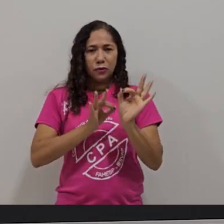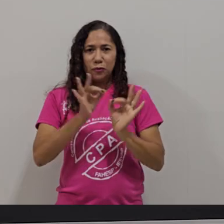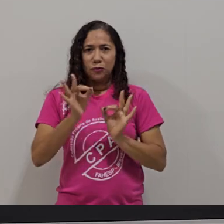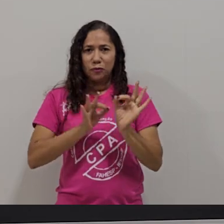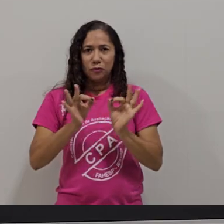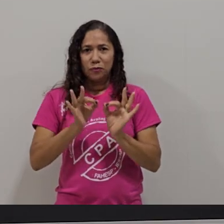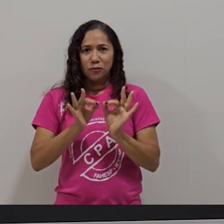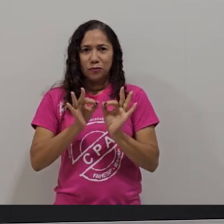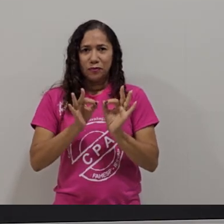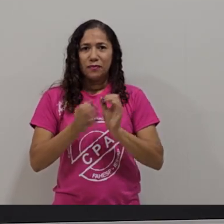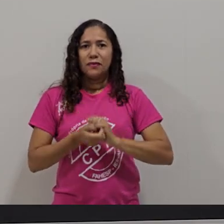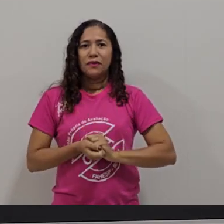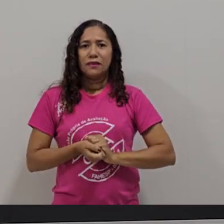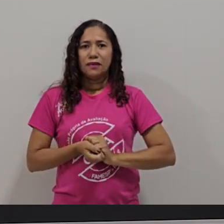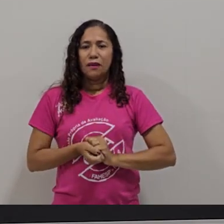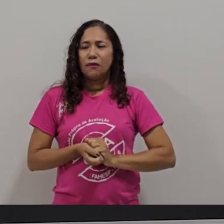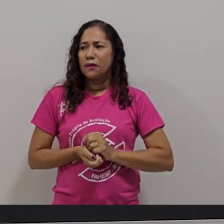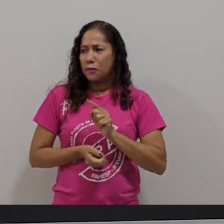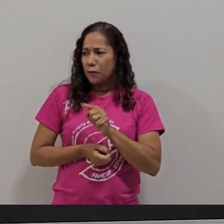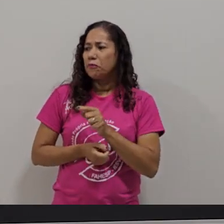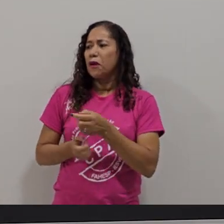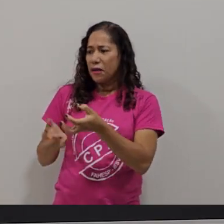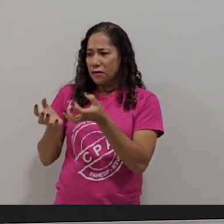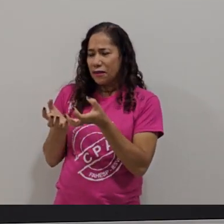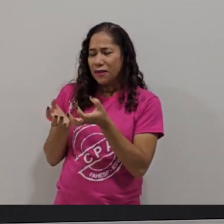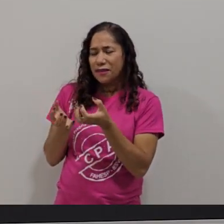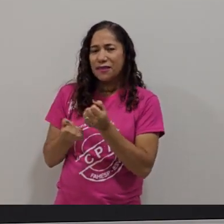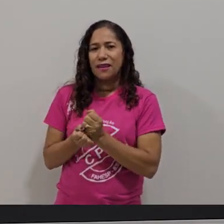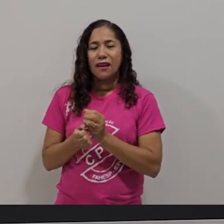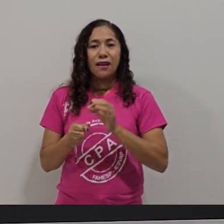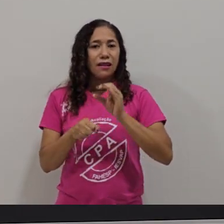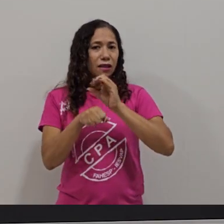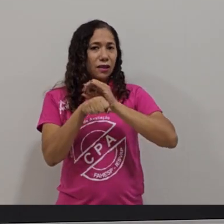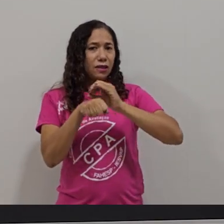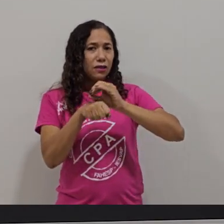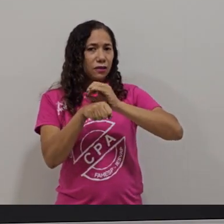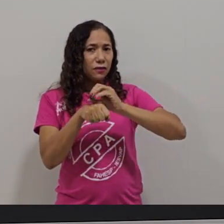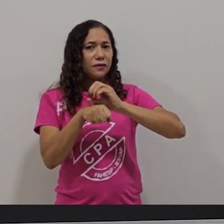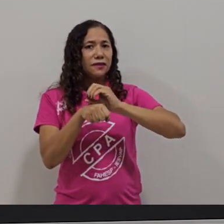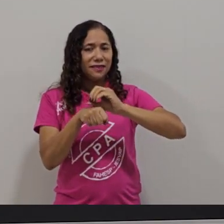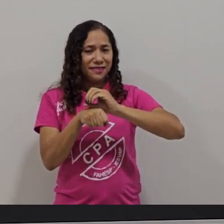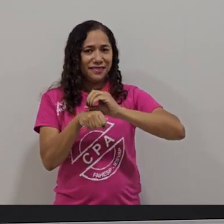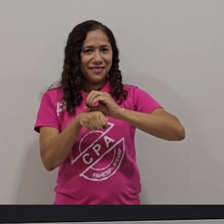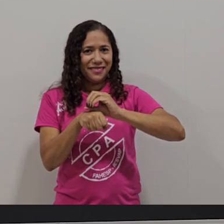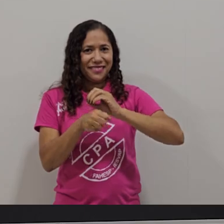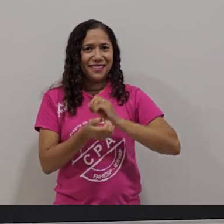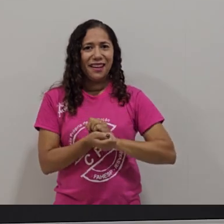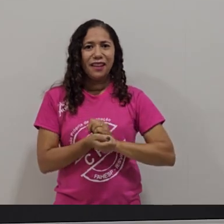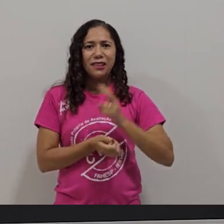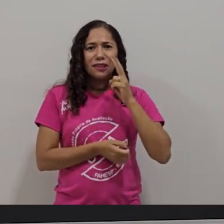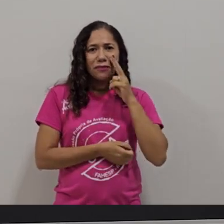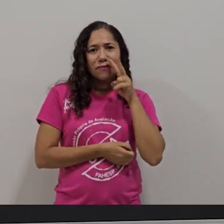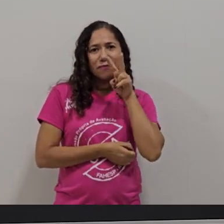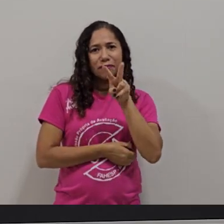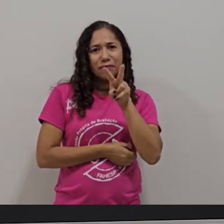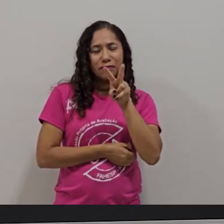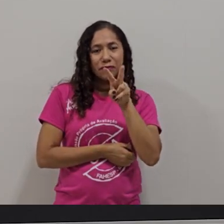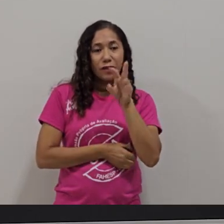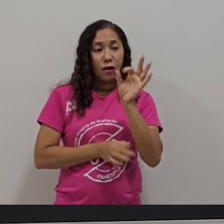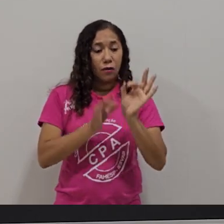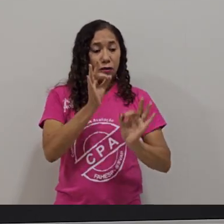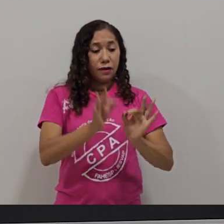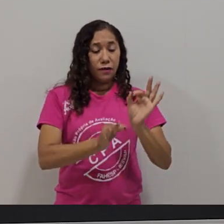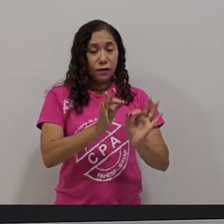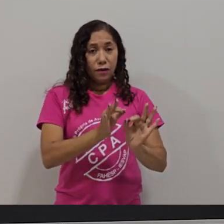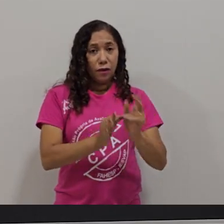no caminho certo, que é isso que a gente quer. Nessa oficina, é bem legal vocês irem lá prestigiar, porque vocês vão ver os servidores